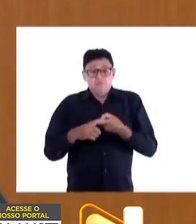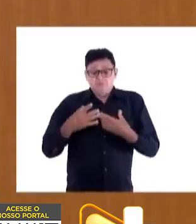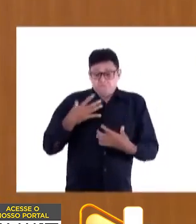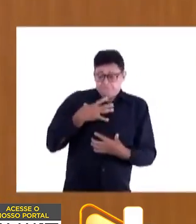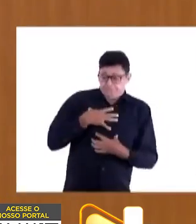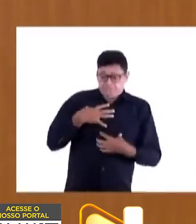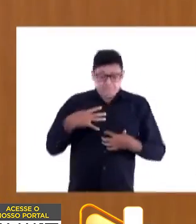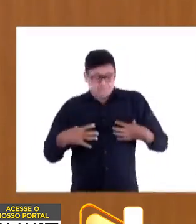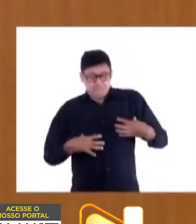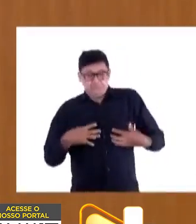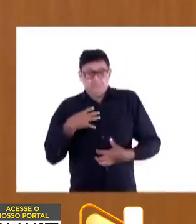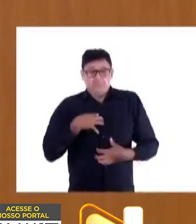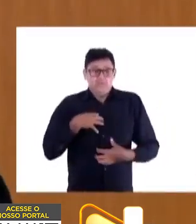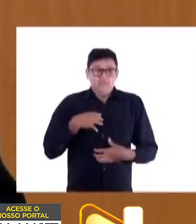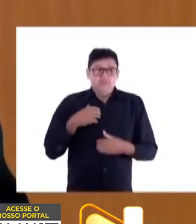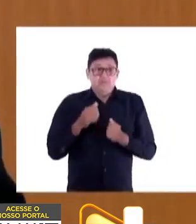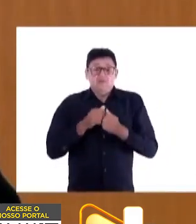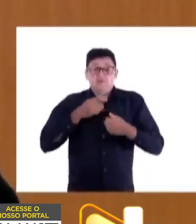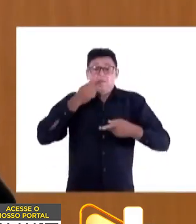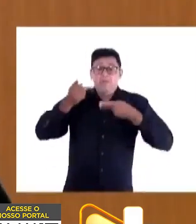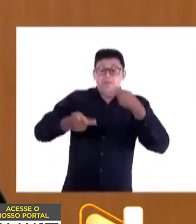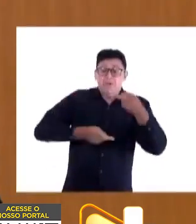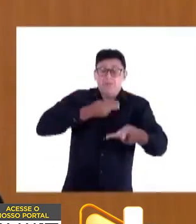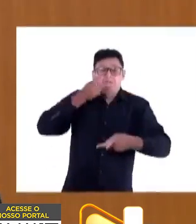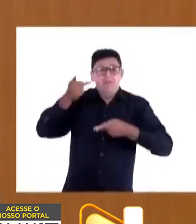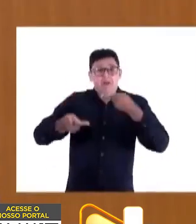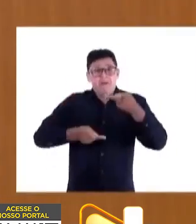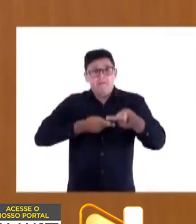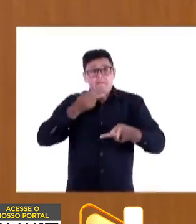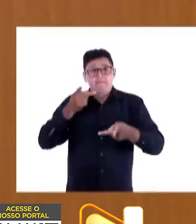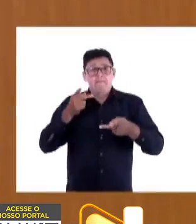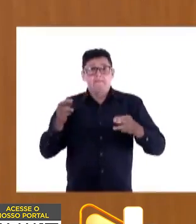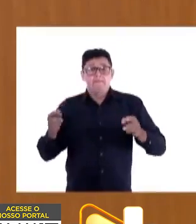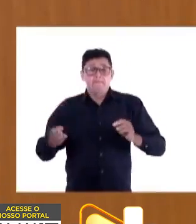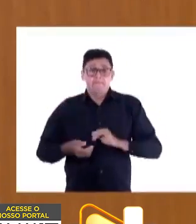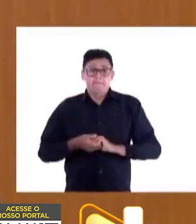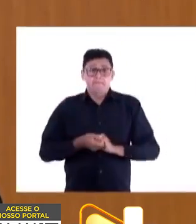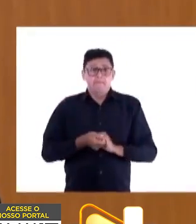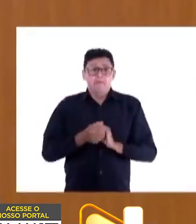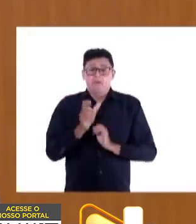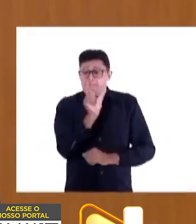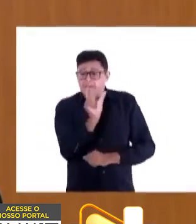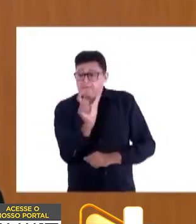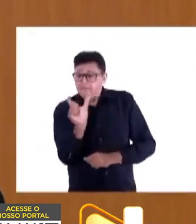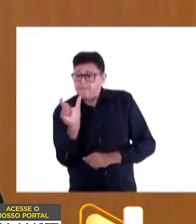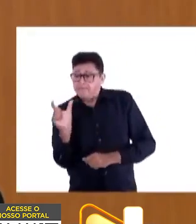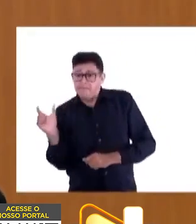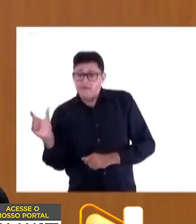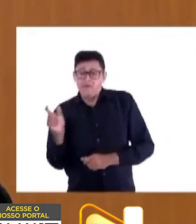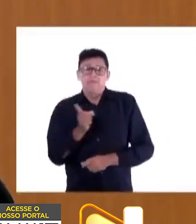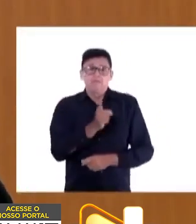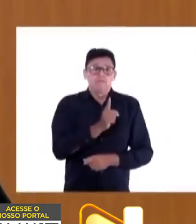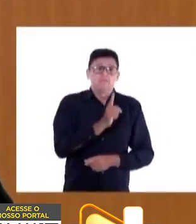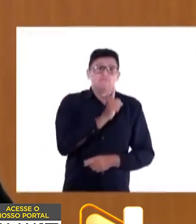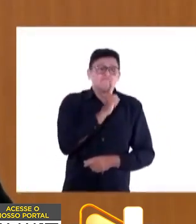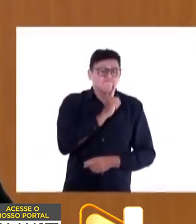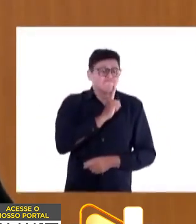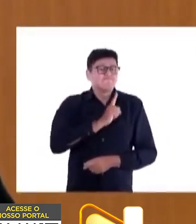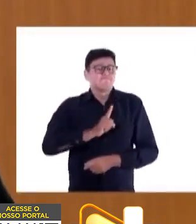incomodou foram as palavras em relação ao governador Antônio